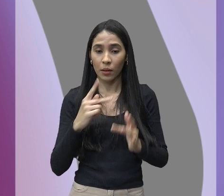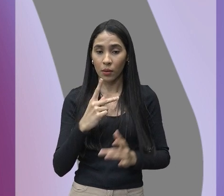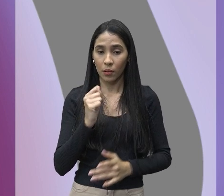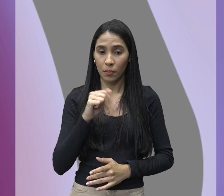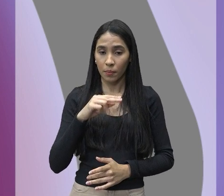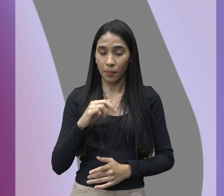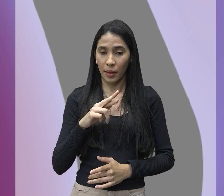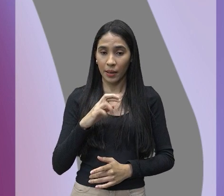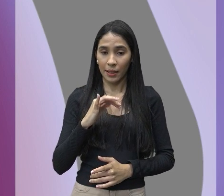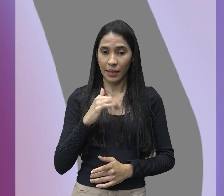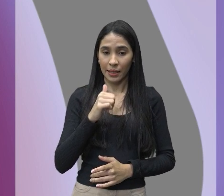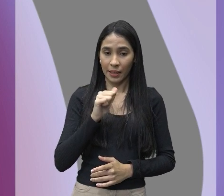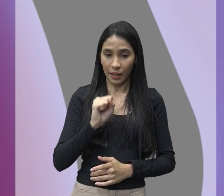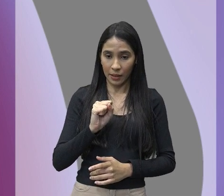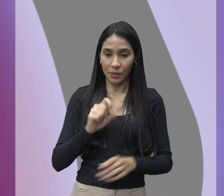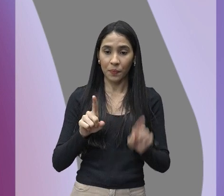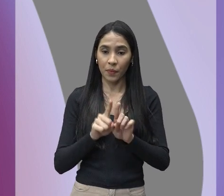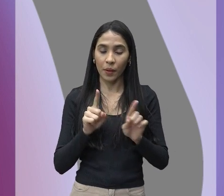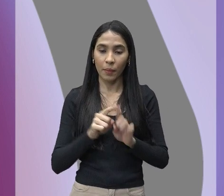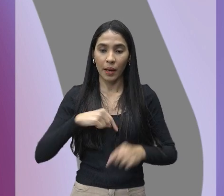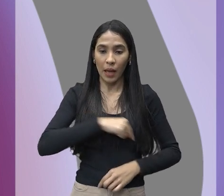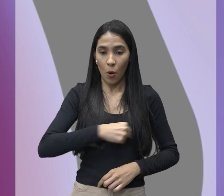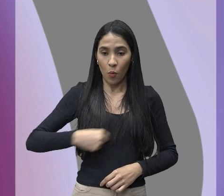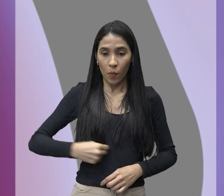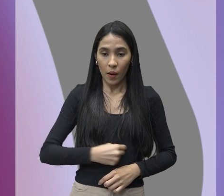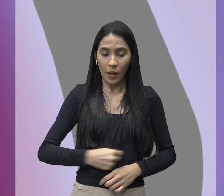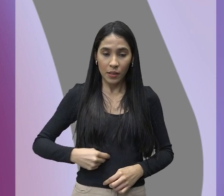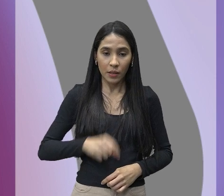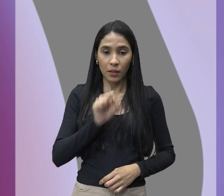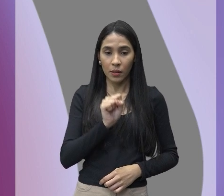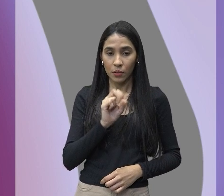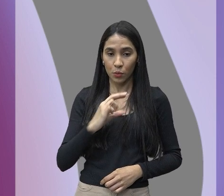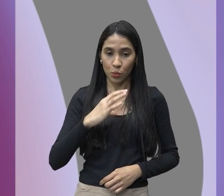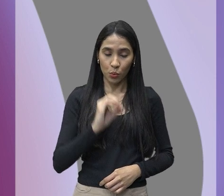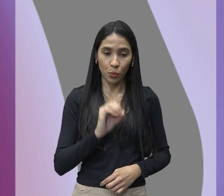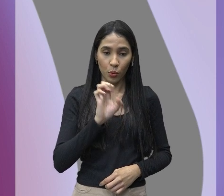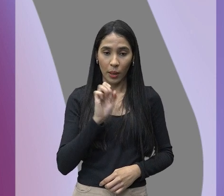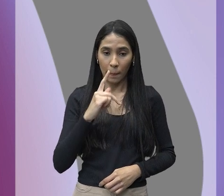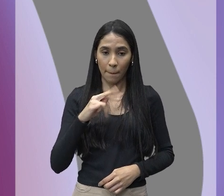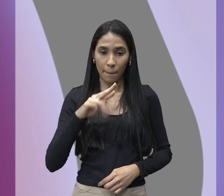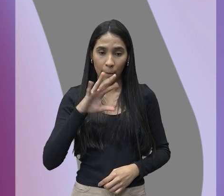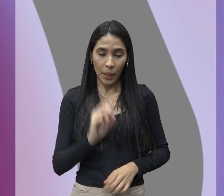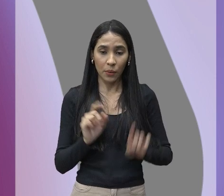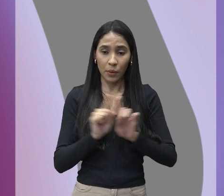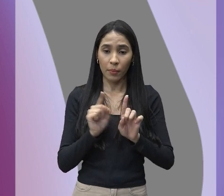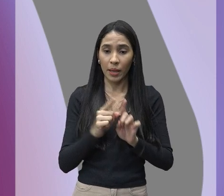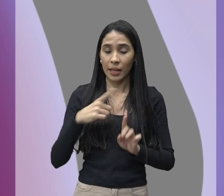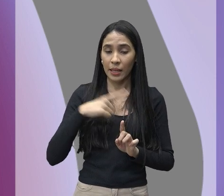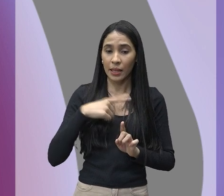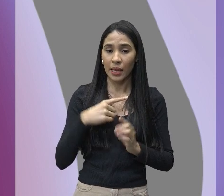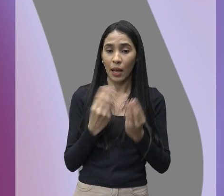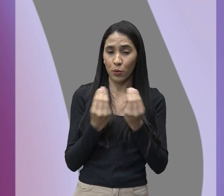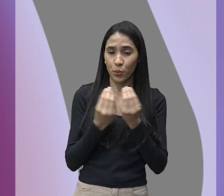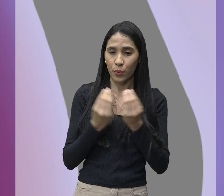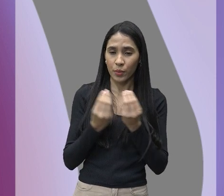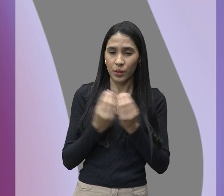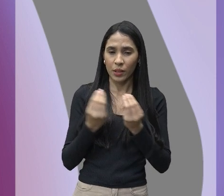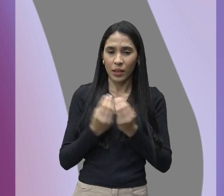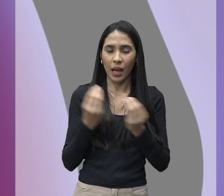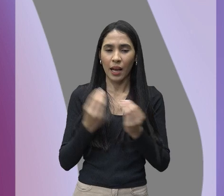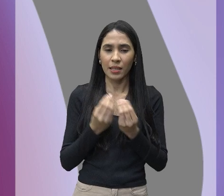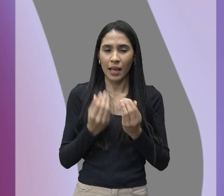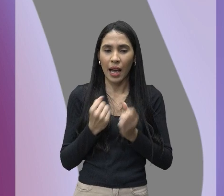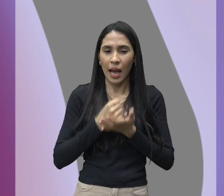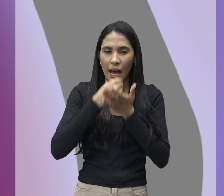suco pancreático, e do intestino, suco entérico, além de receberem uma substância que